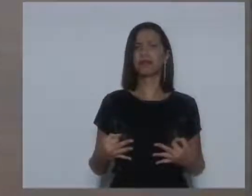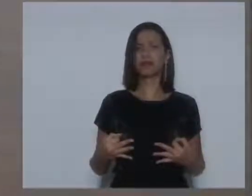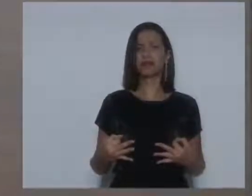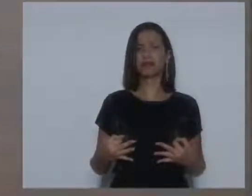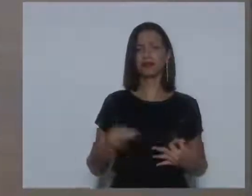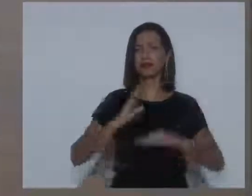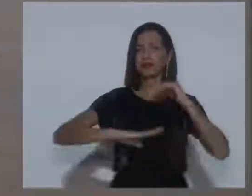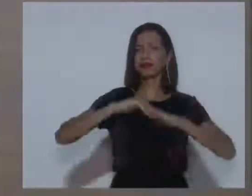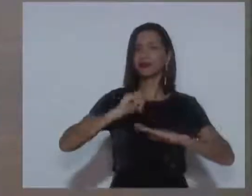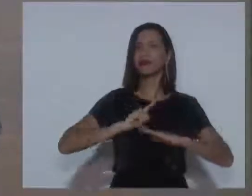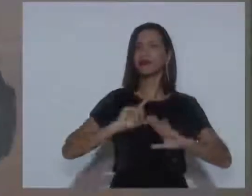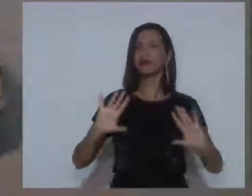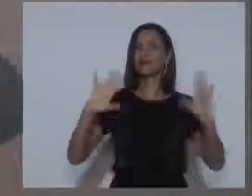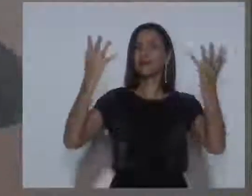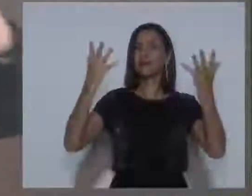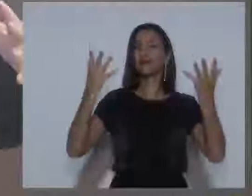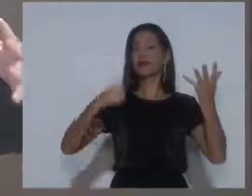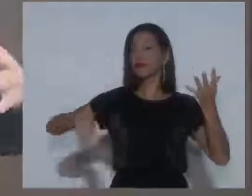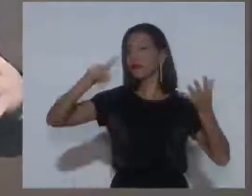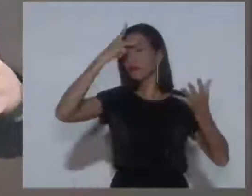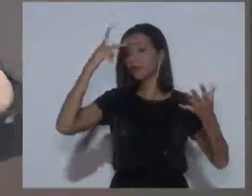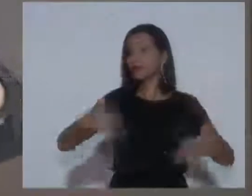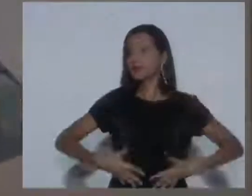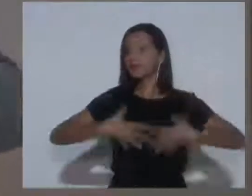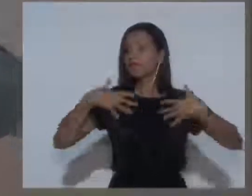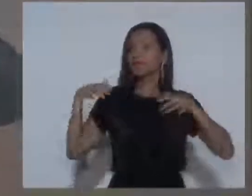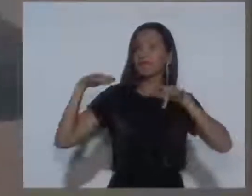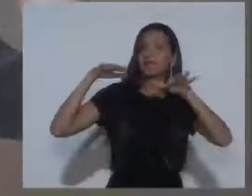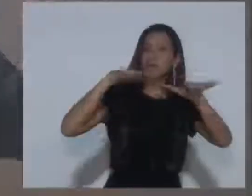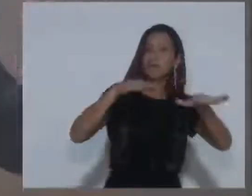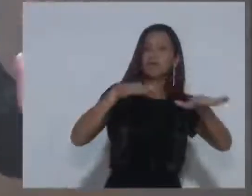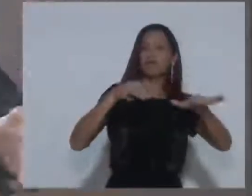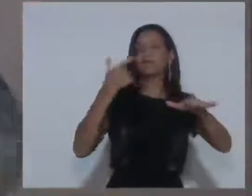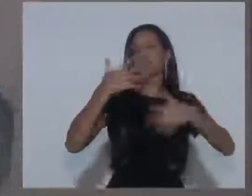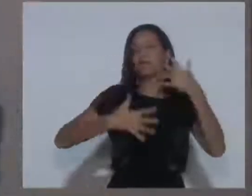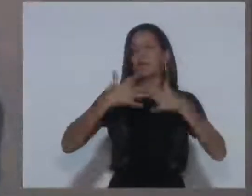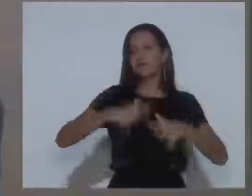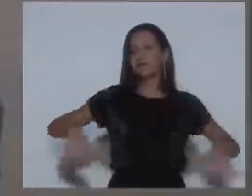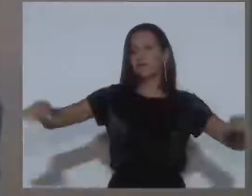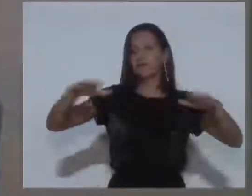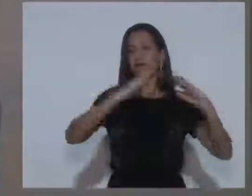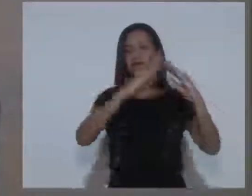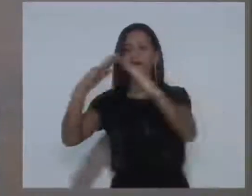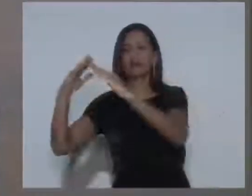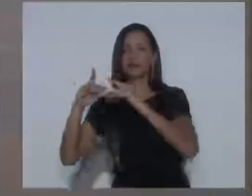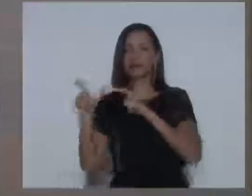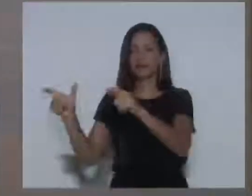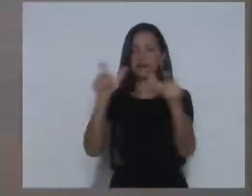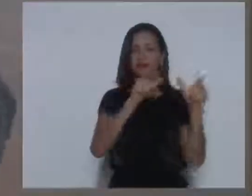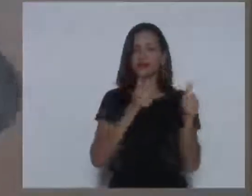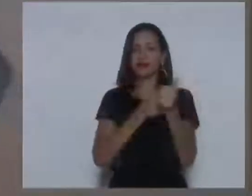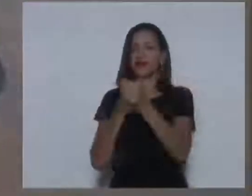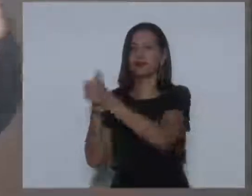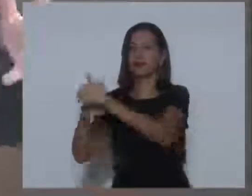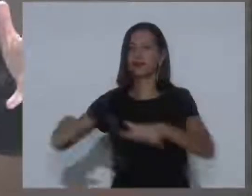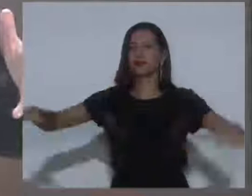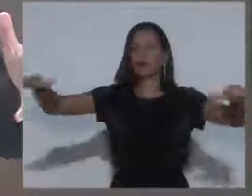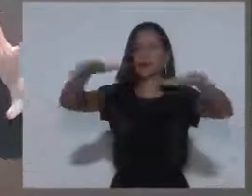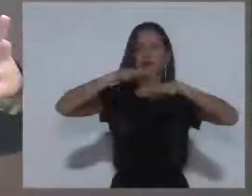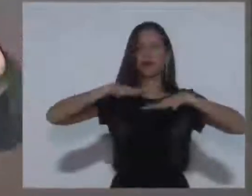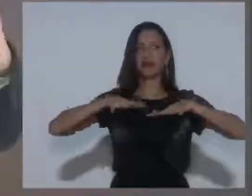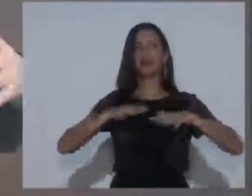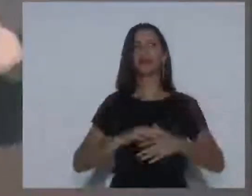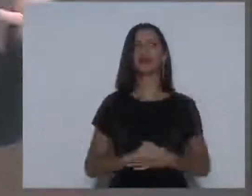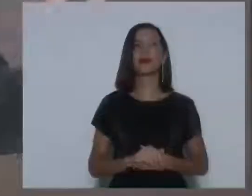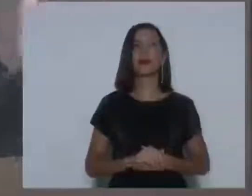de fazer com que a coisa aconteça, que as pessoas festejem sem atrapalhar o sono daqueles que querem descansar seja onde